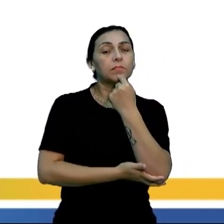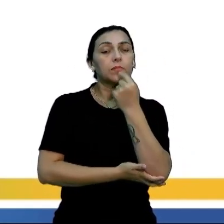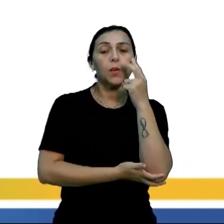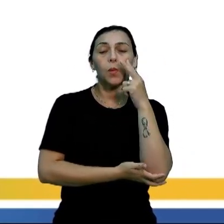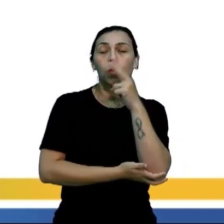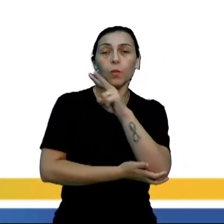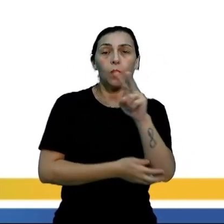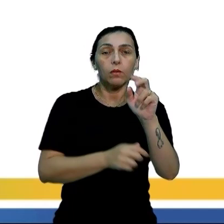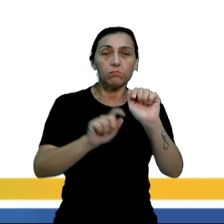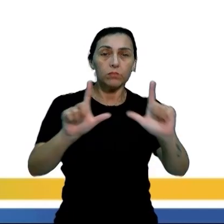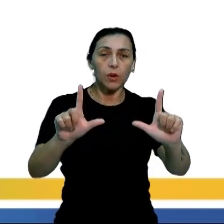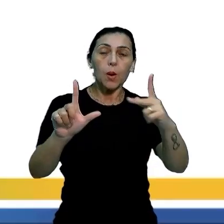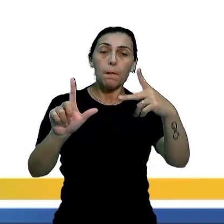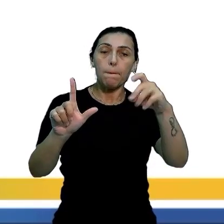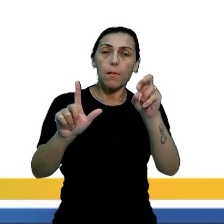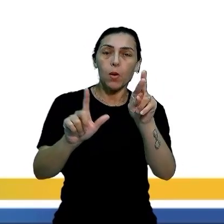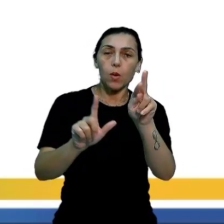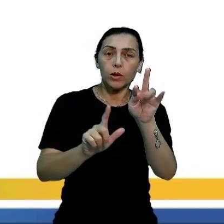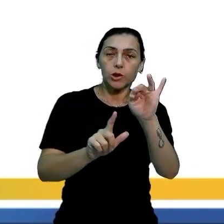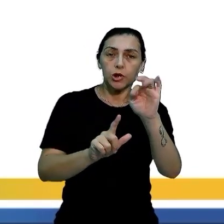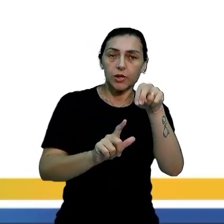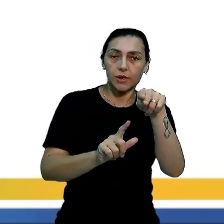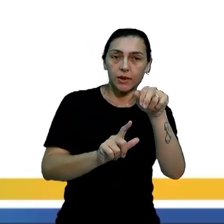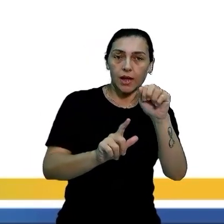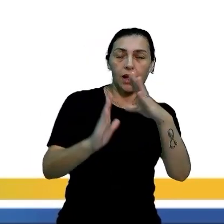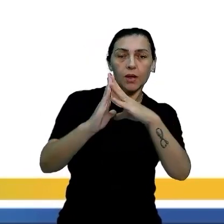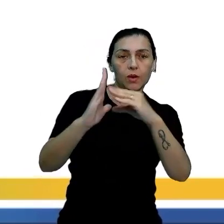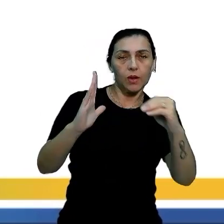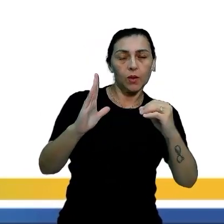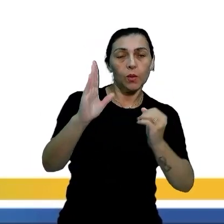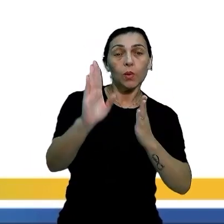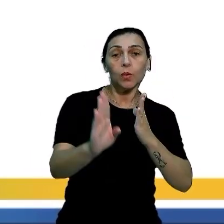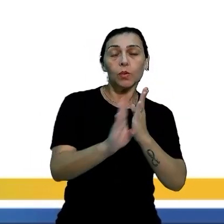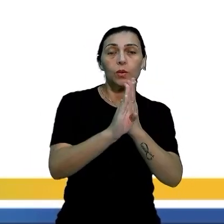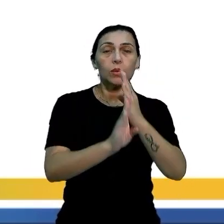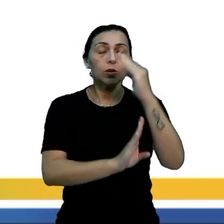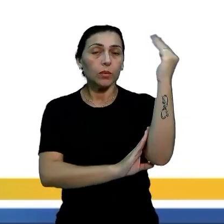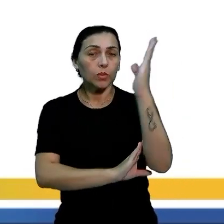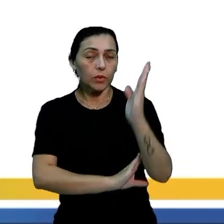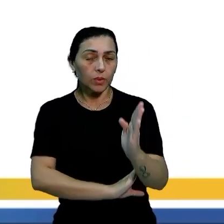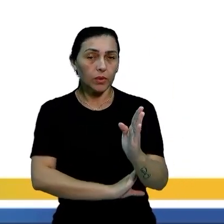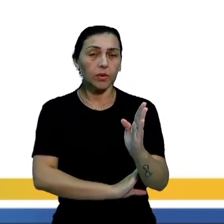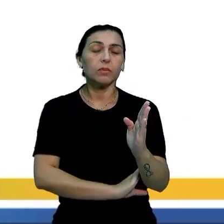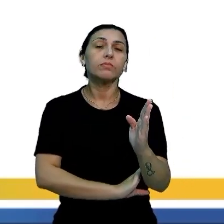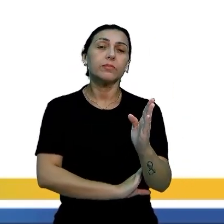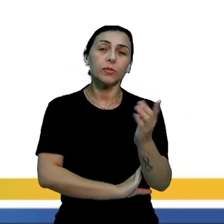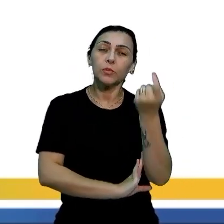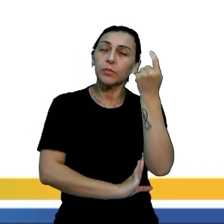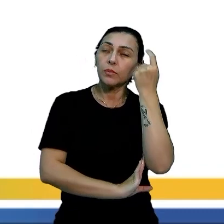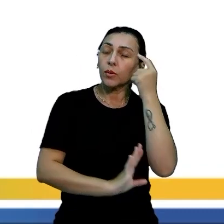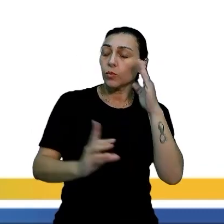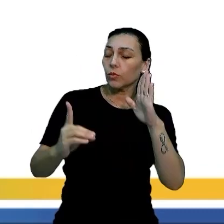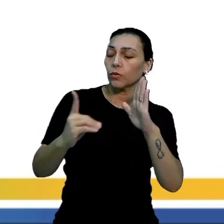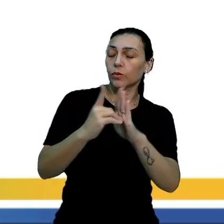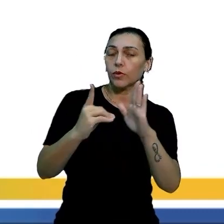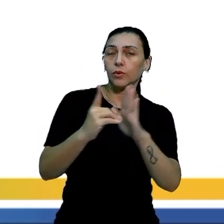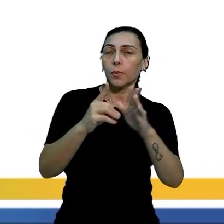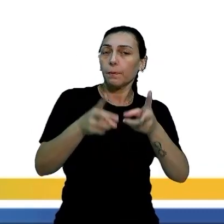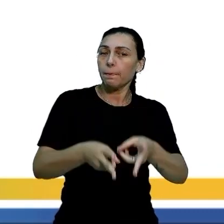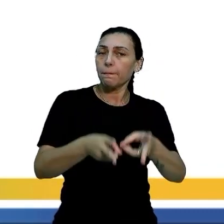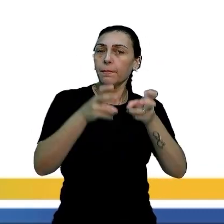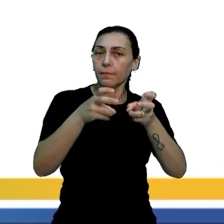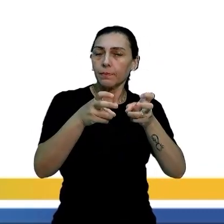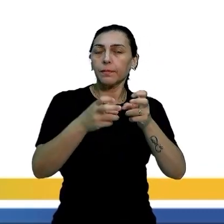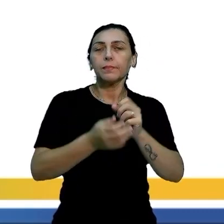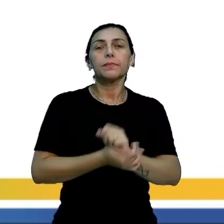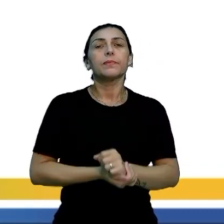a tela do Portinari, que retrata o descobrimento do Brasil numa perspectiva dos índios. Observa aí